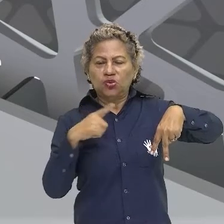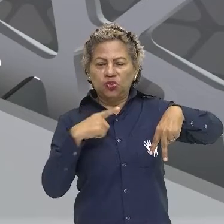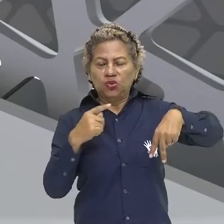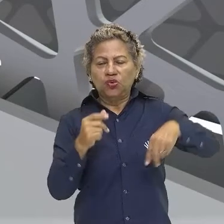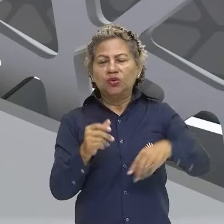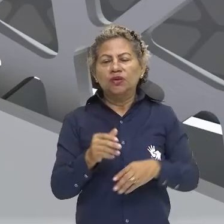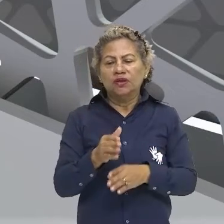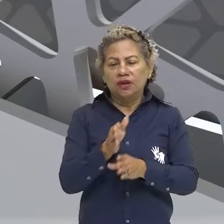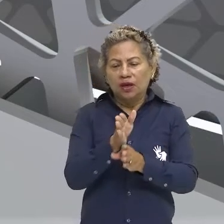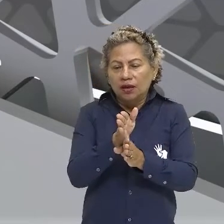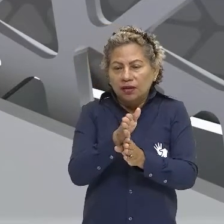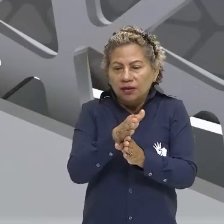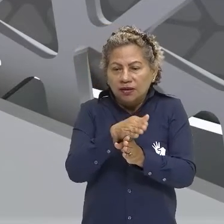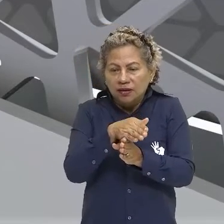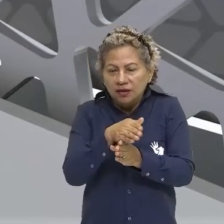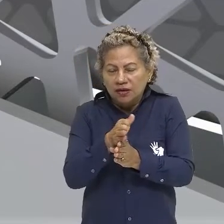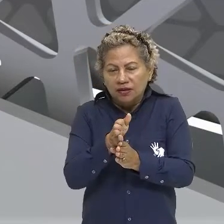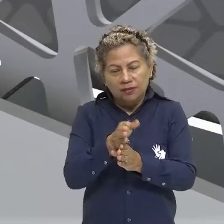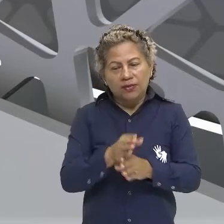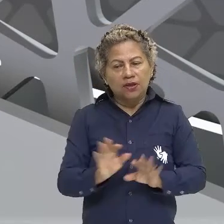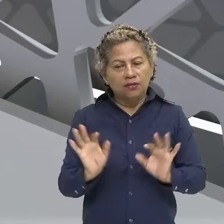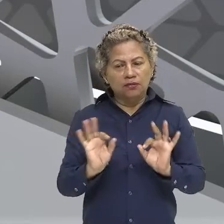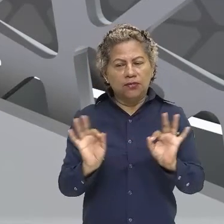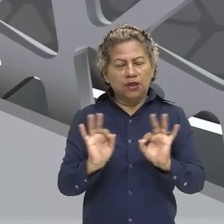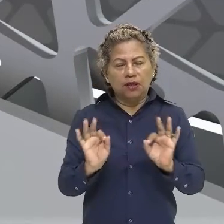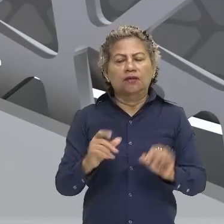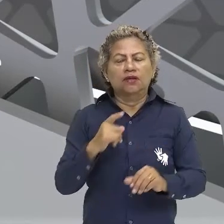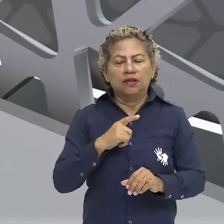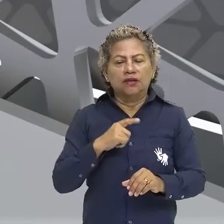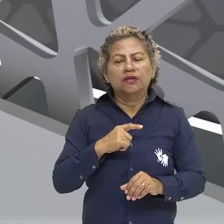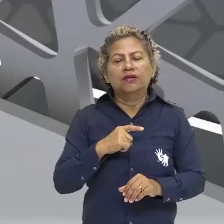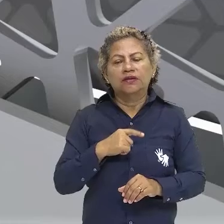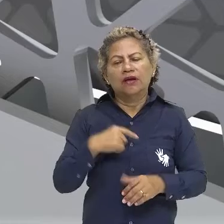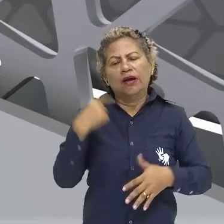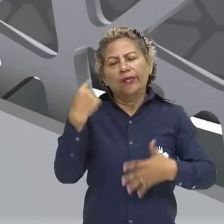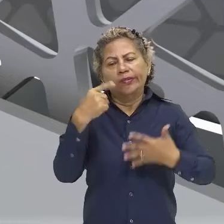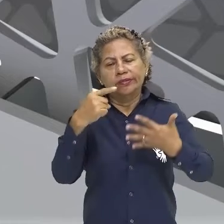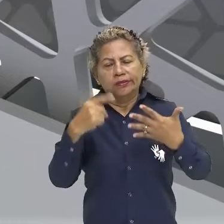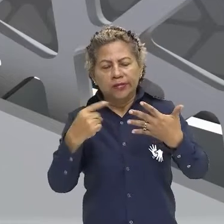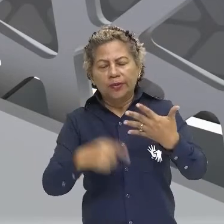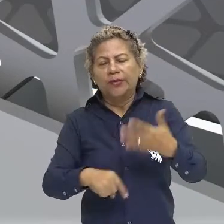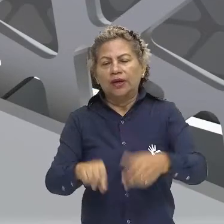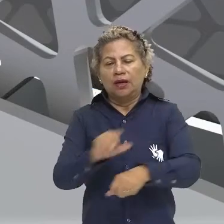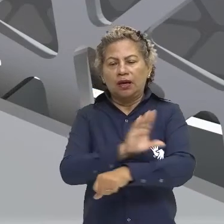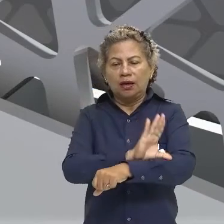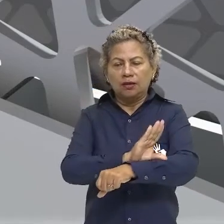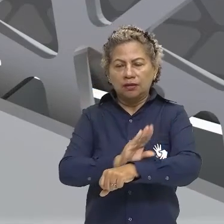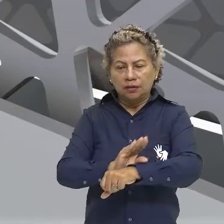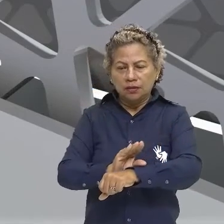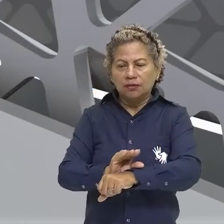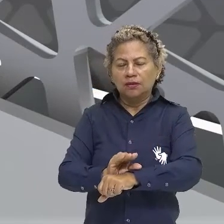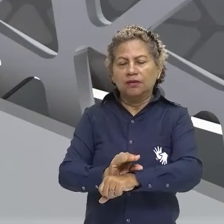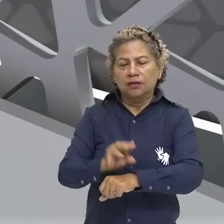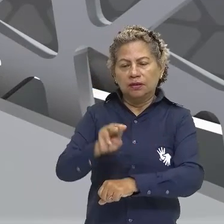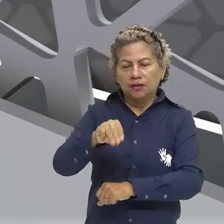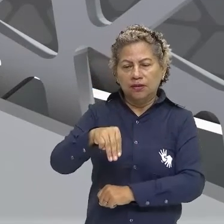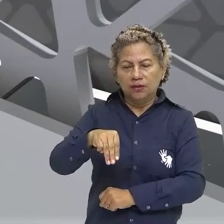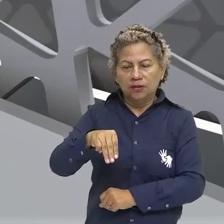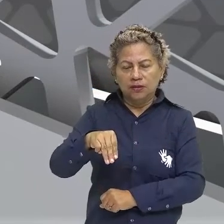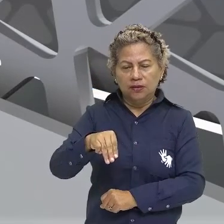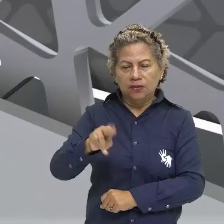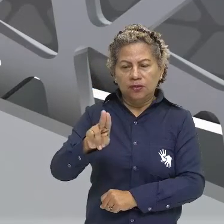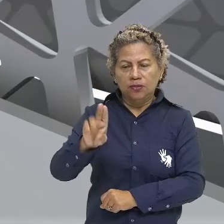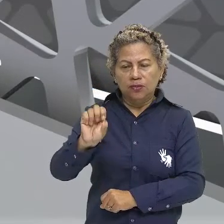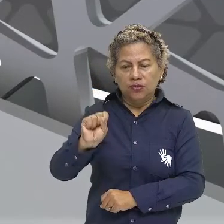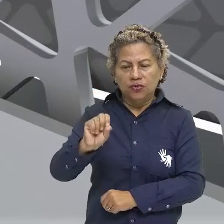Não é assim tão fácil. Na verdade, existem vários músculos que, mesmo que você não perceba, mas eles